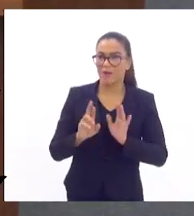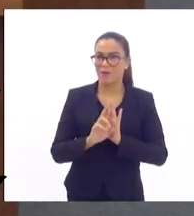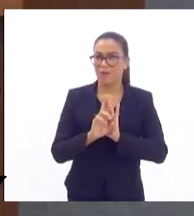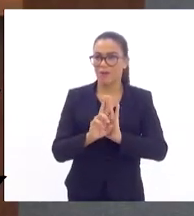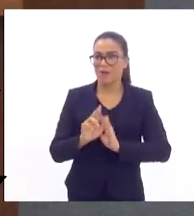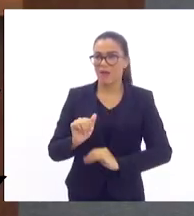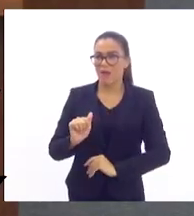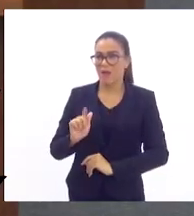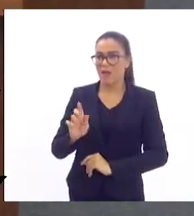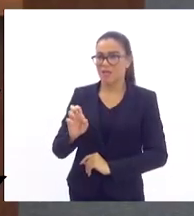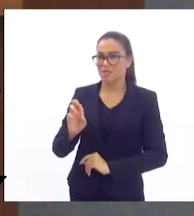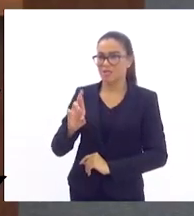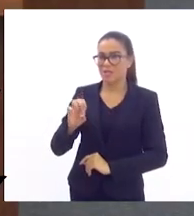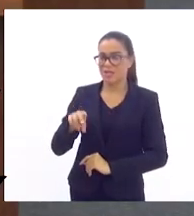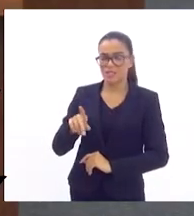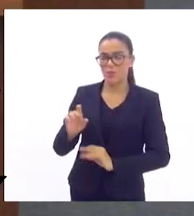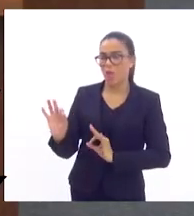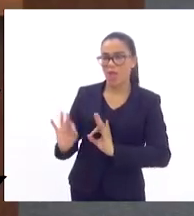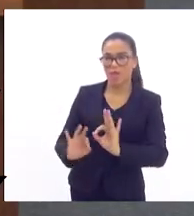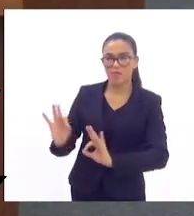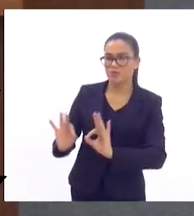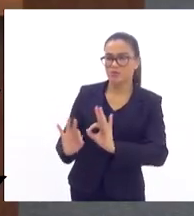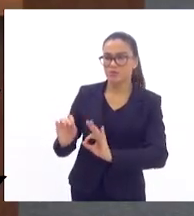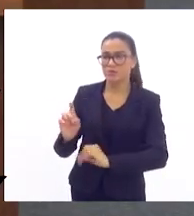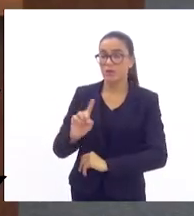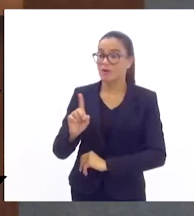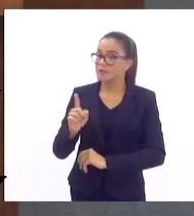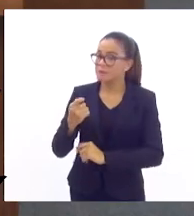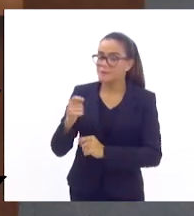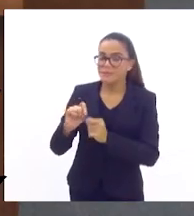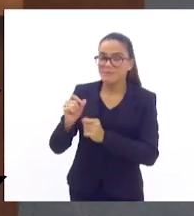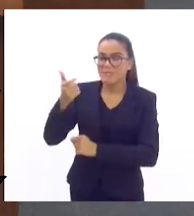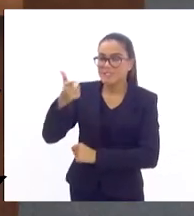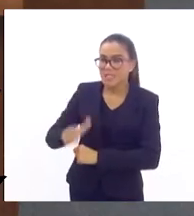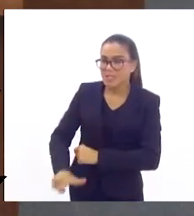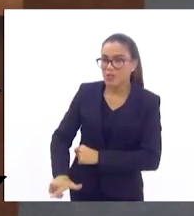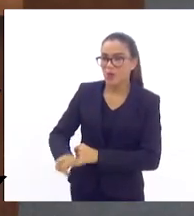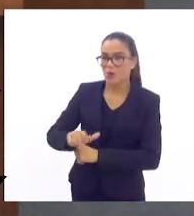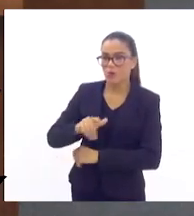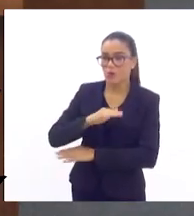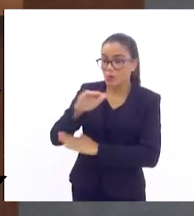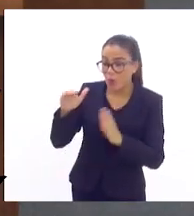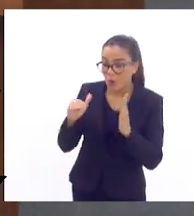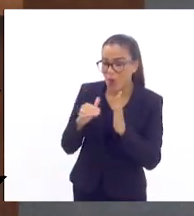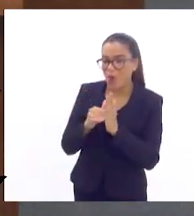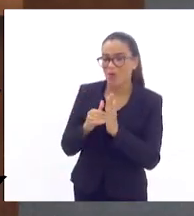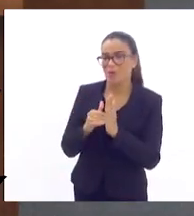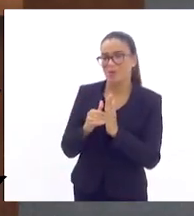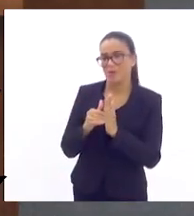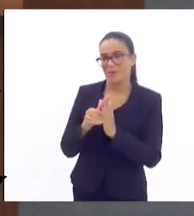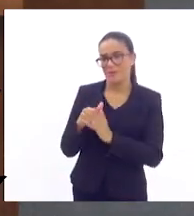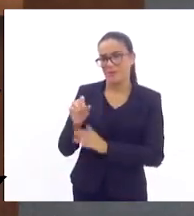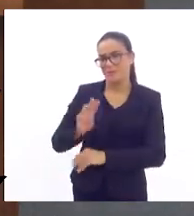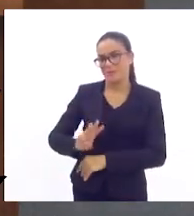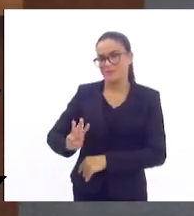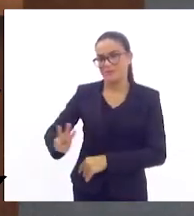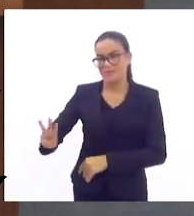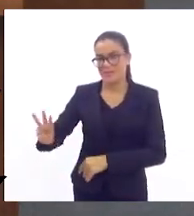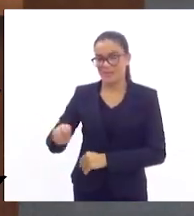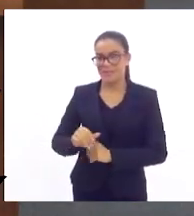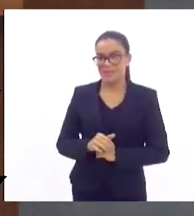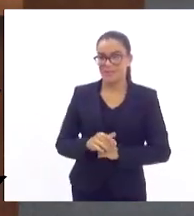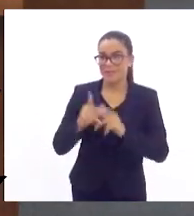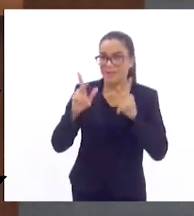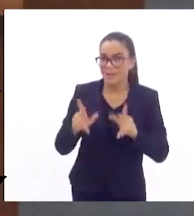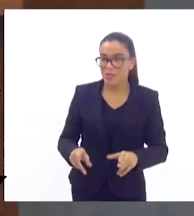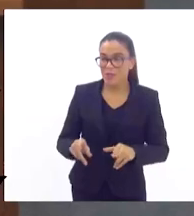da Agenersa, não é um ajuste. Vocês precisam refazer totalmente esse site. Da mesma forma que